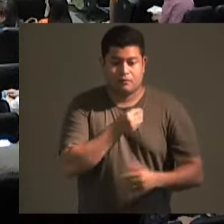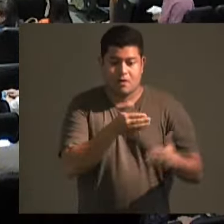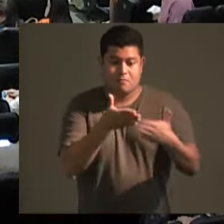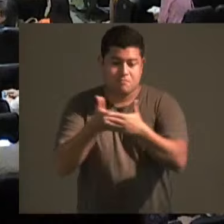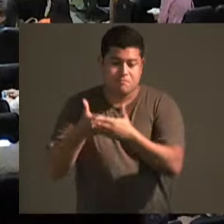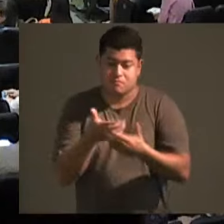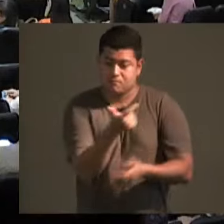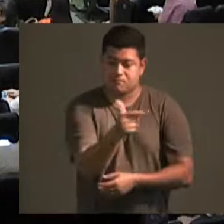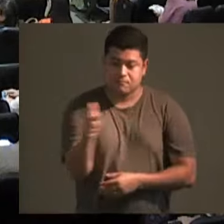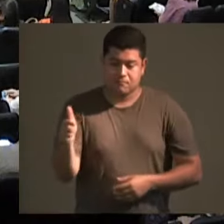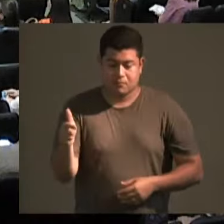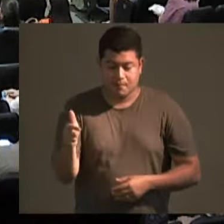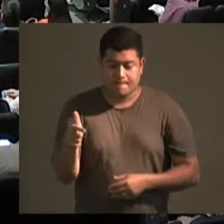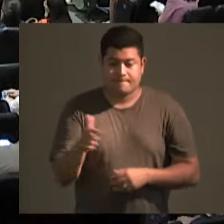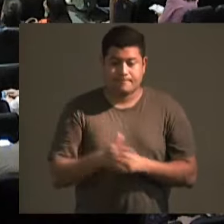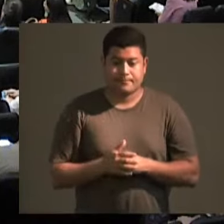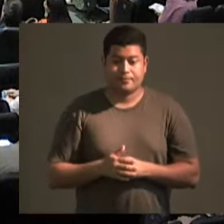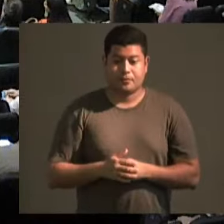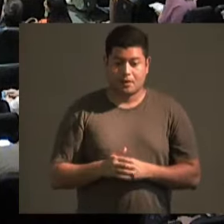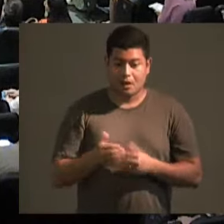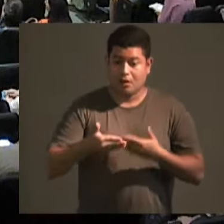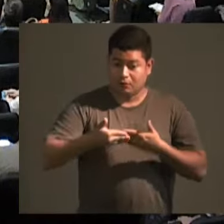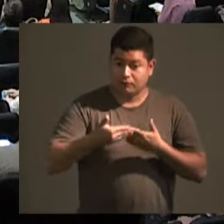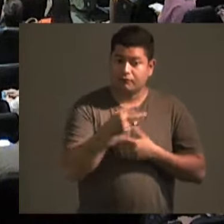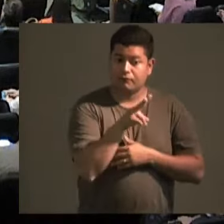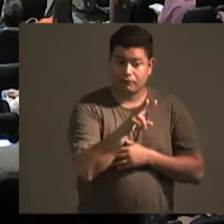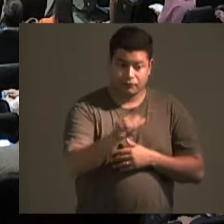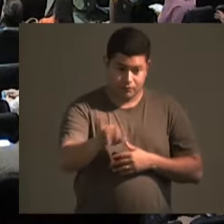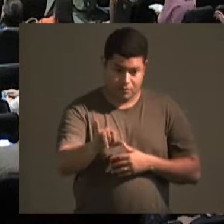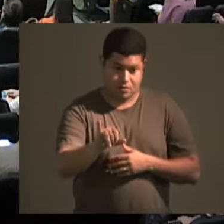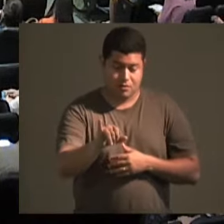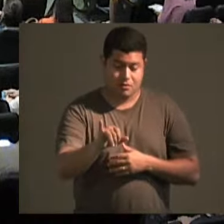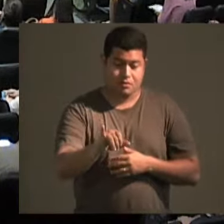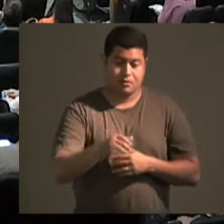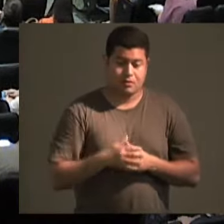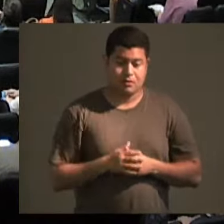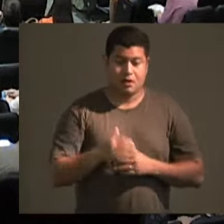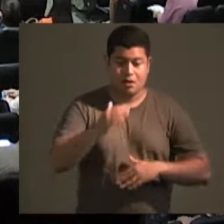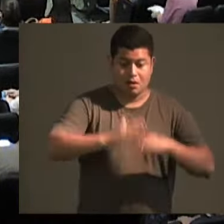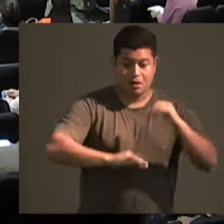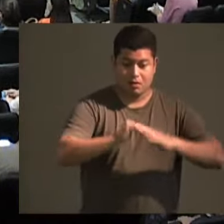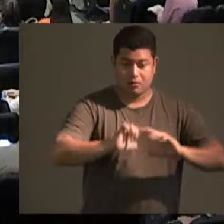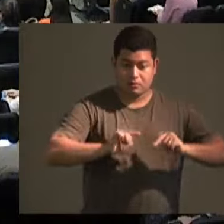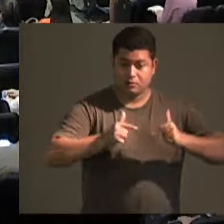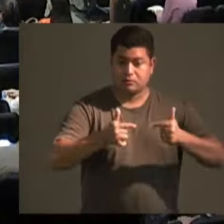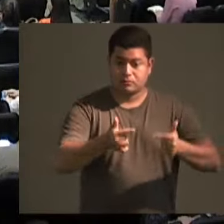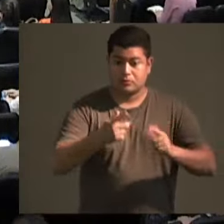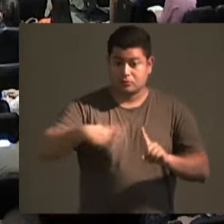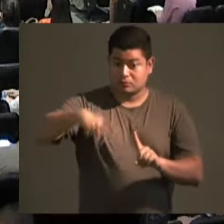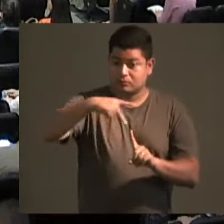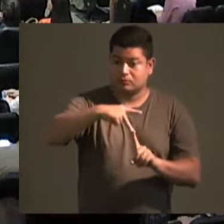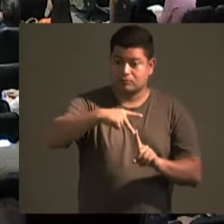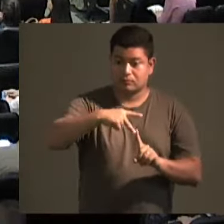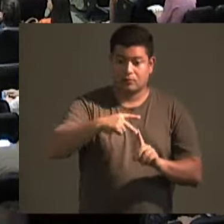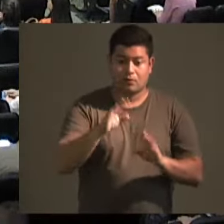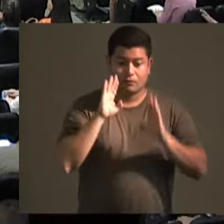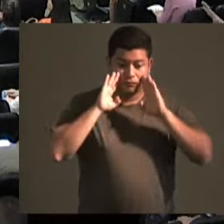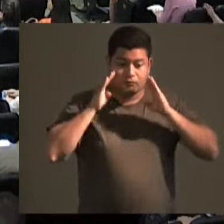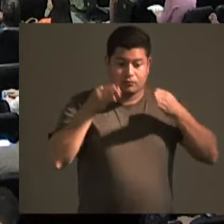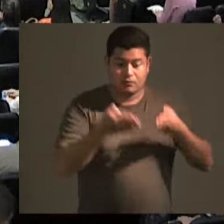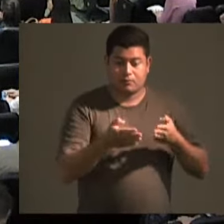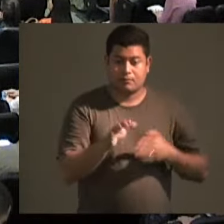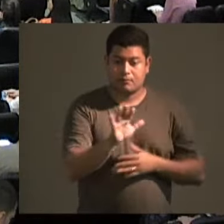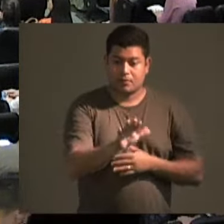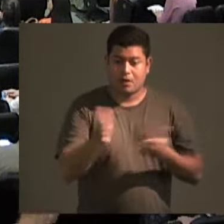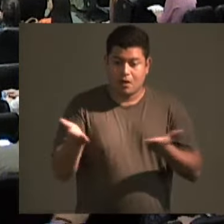colocá-lo no ar o mais rápido possível, ele vai trazer as ações do plano VC Limite. Agora, um